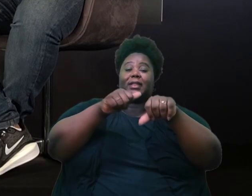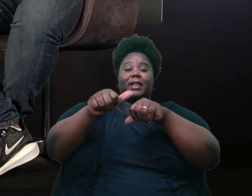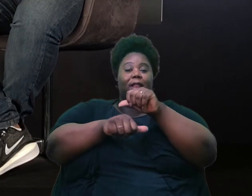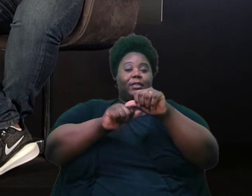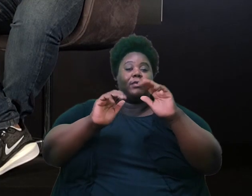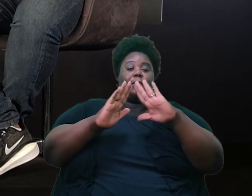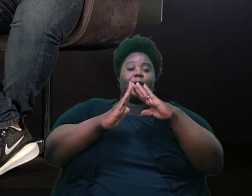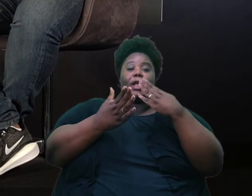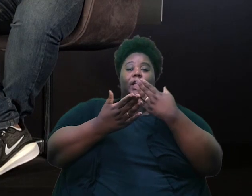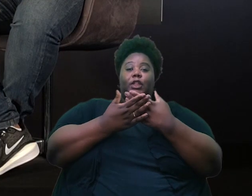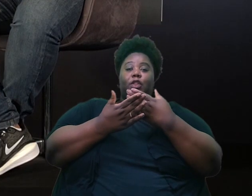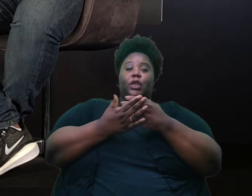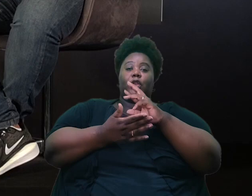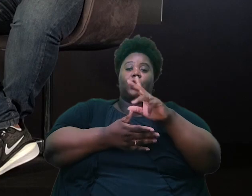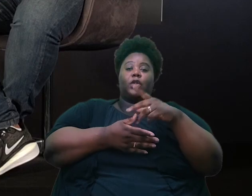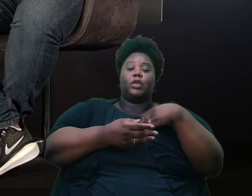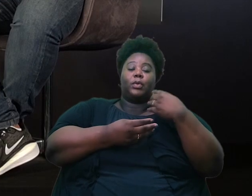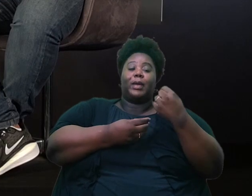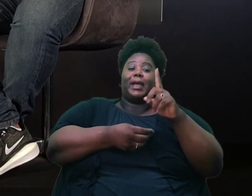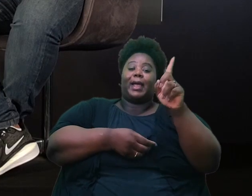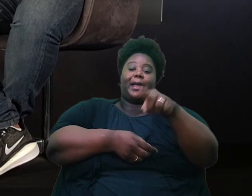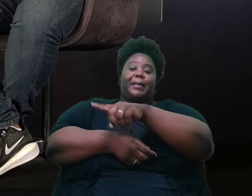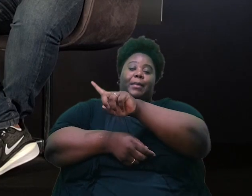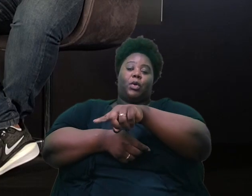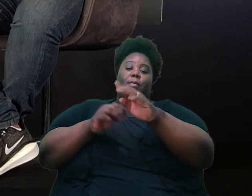a escola não quer dizer negar a escola.